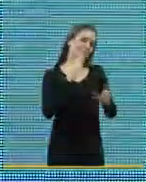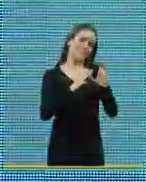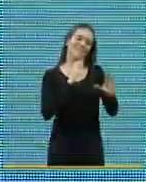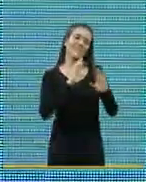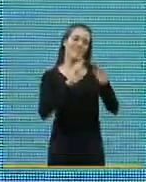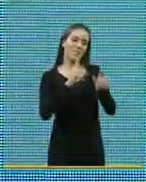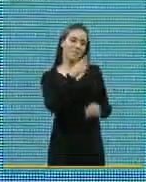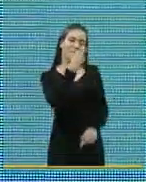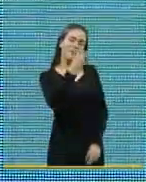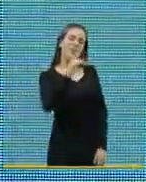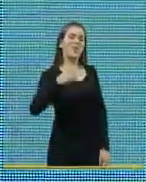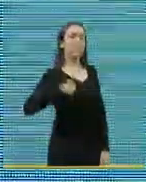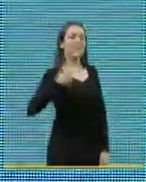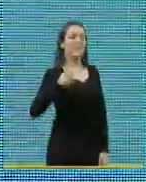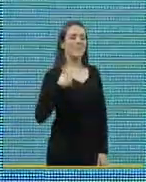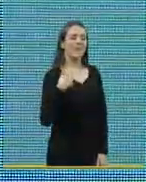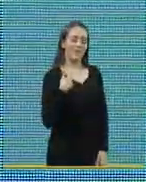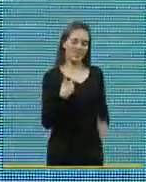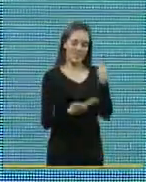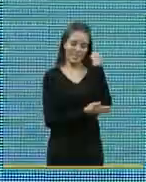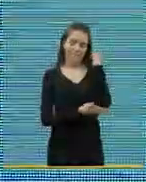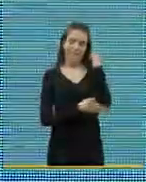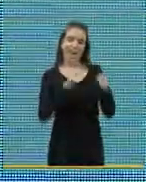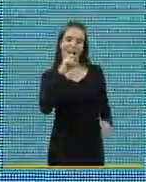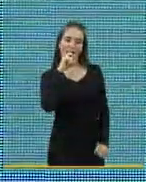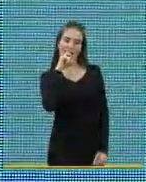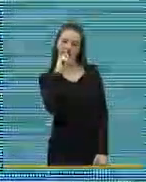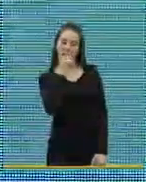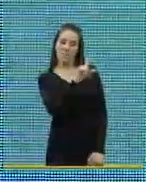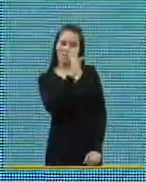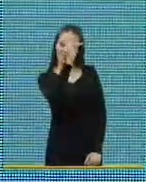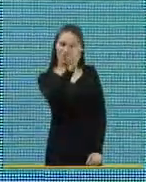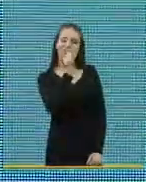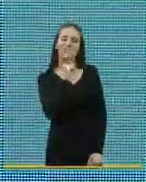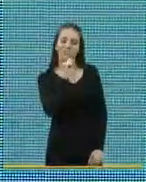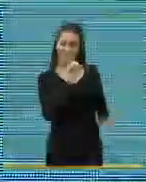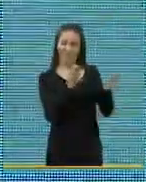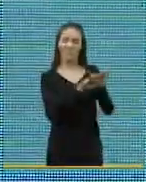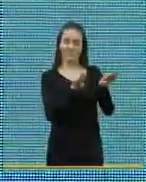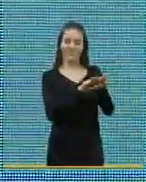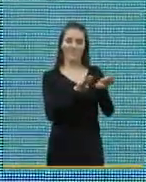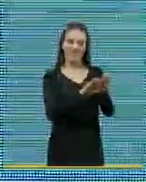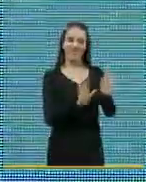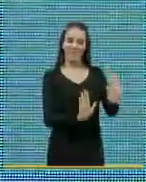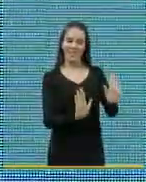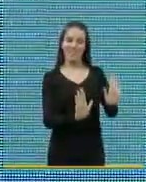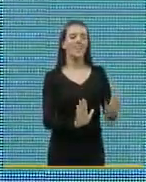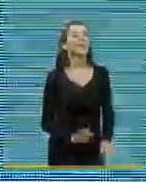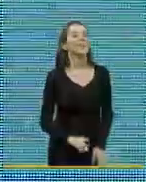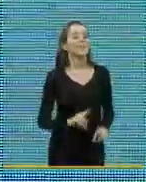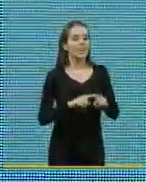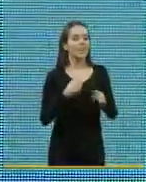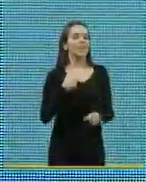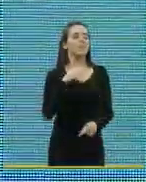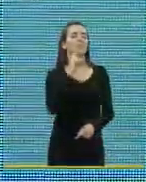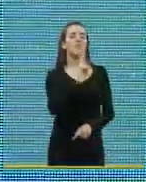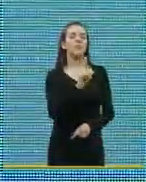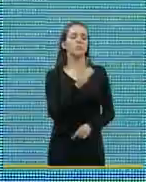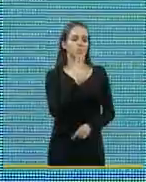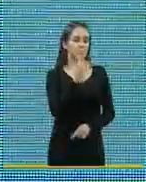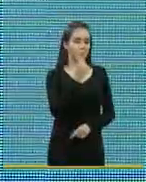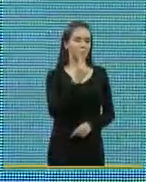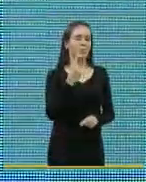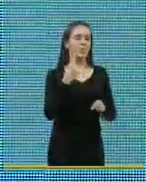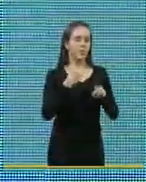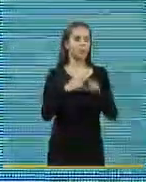tem inveja da sua idade mas nada que o tempo não resolva a minha questão é pragmática na minha questão pragmática e assim nós